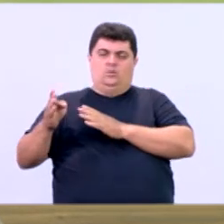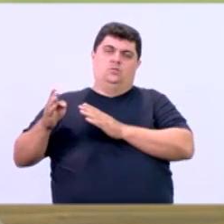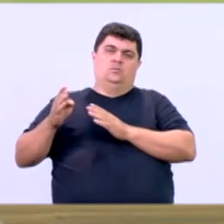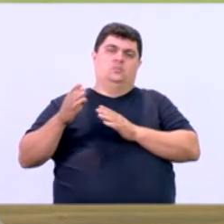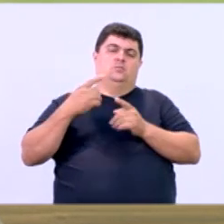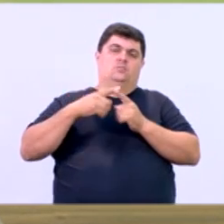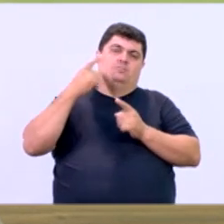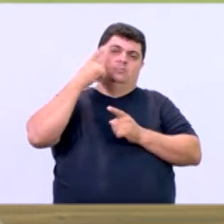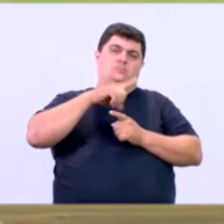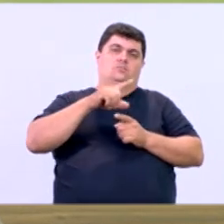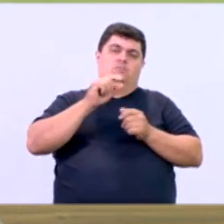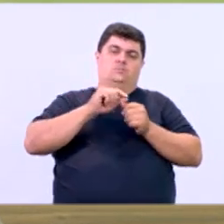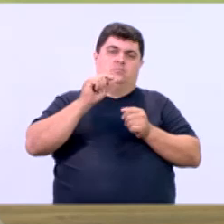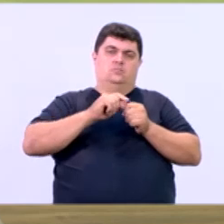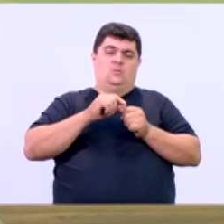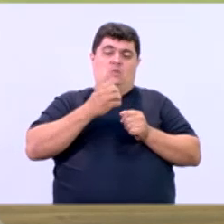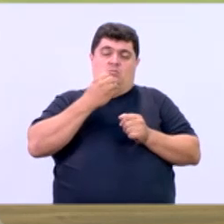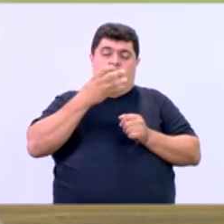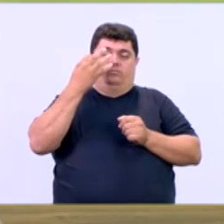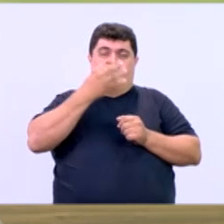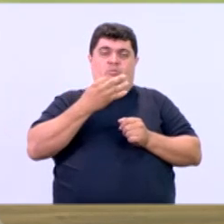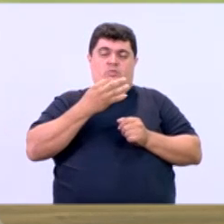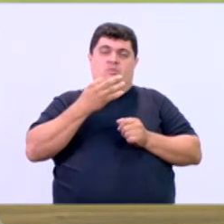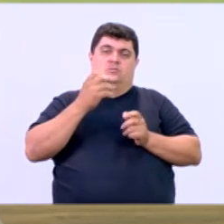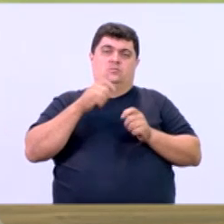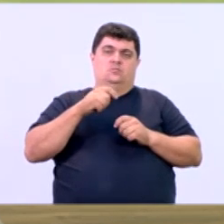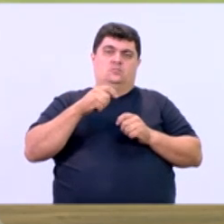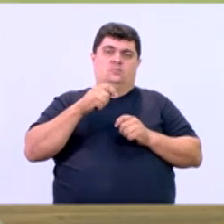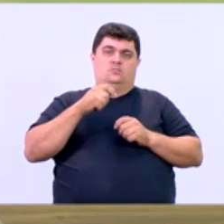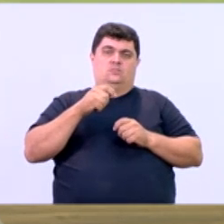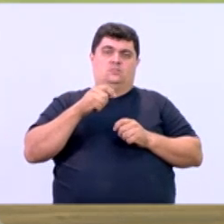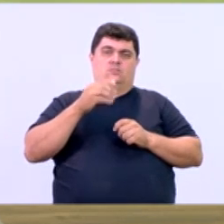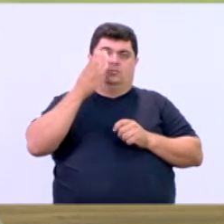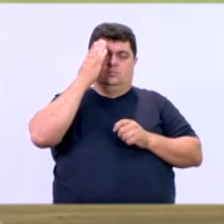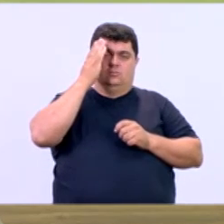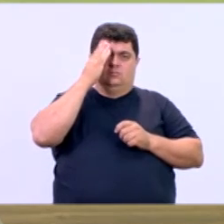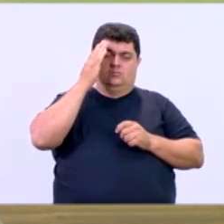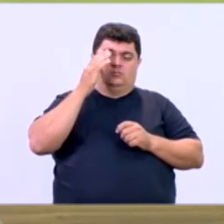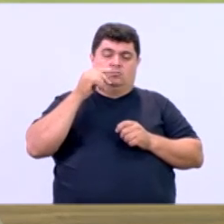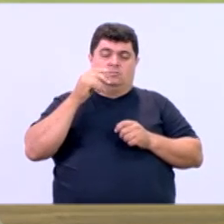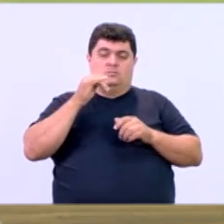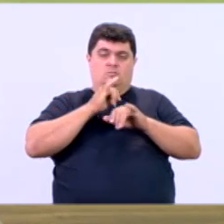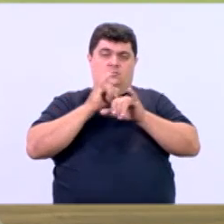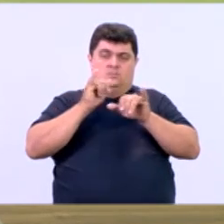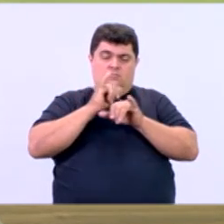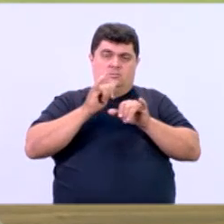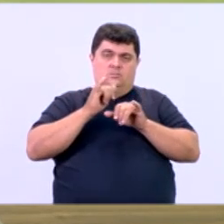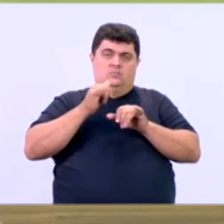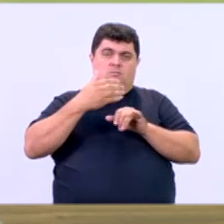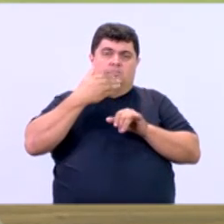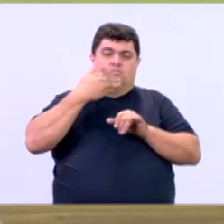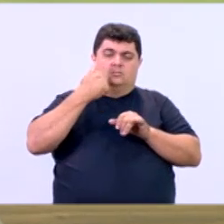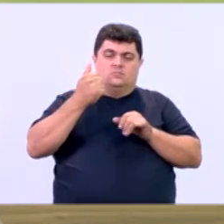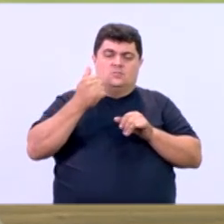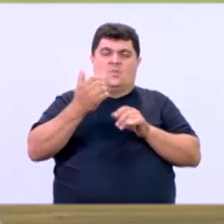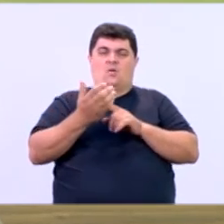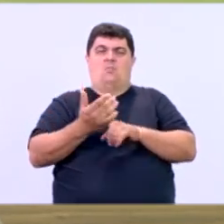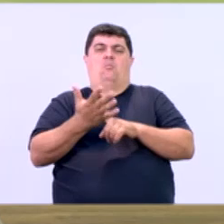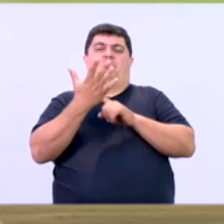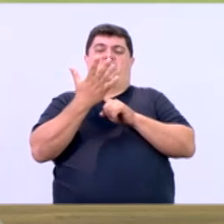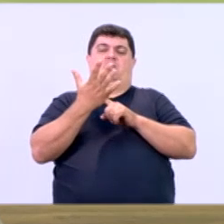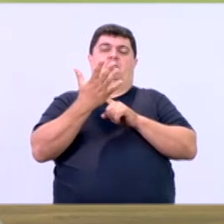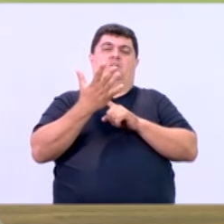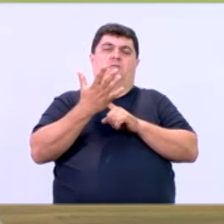o efeito necessário, né? Nós vimos que para que essa informação seja apresentada de uma forma melhor, mais